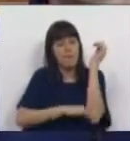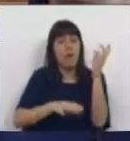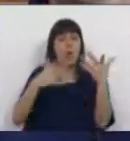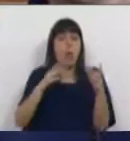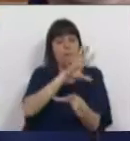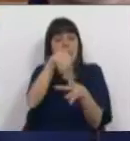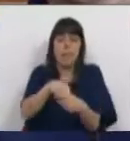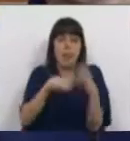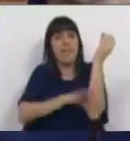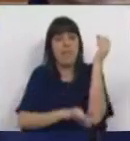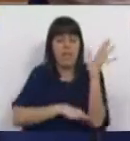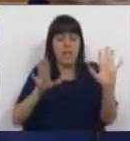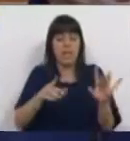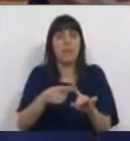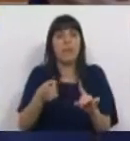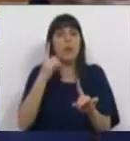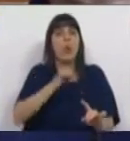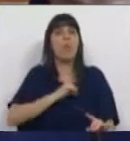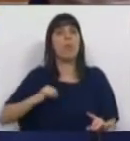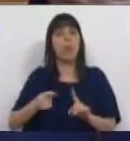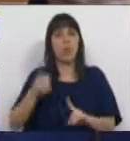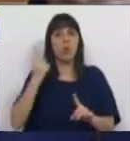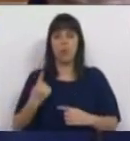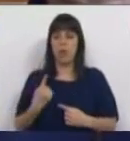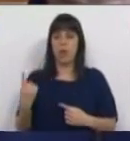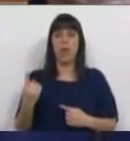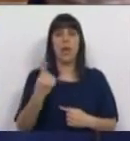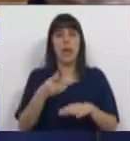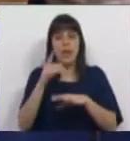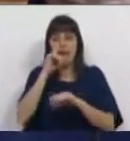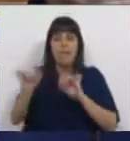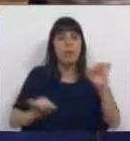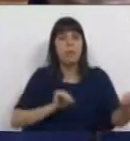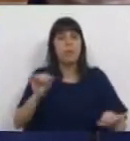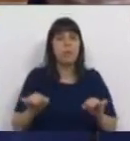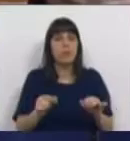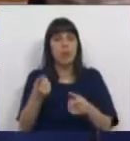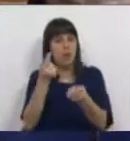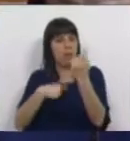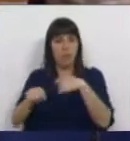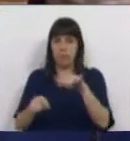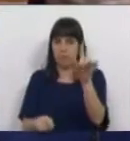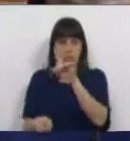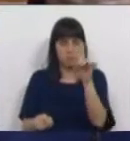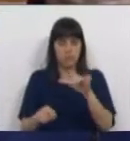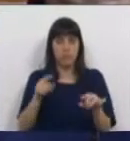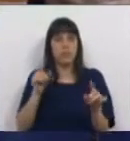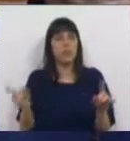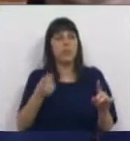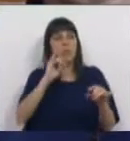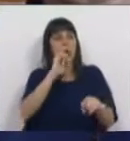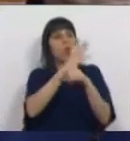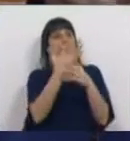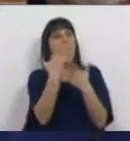parte delas. Não são apropriáveis por cada um dos compartes, não são alienáveis, nem objeto de